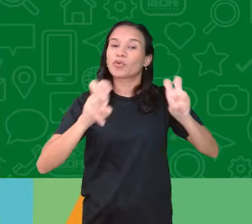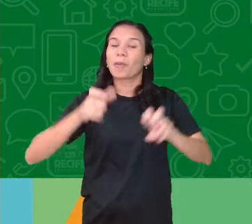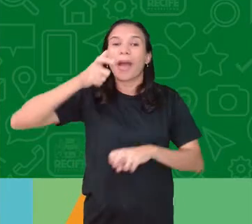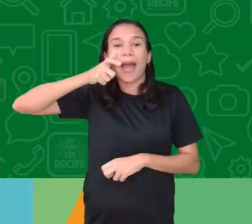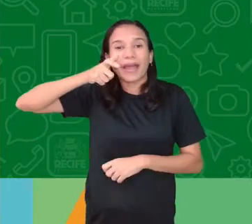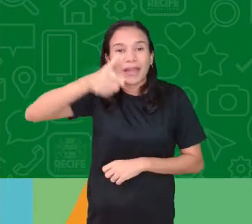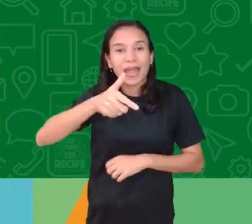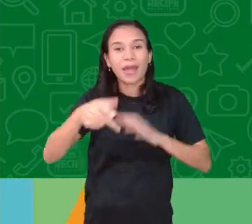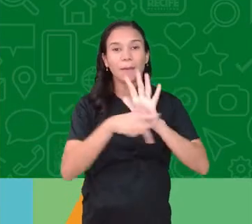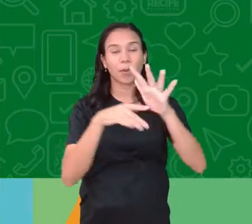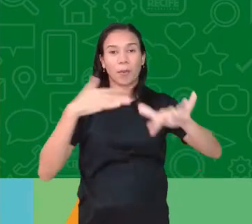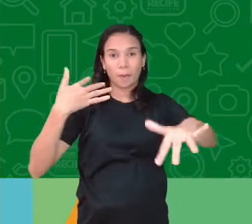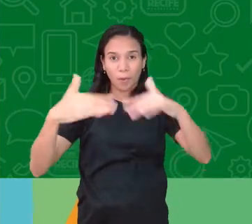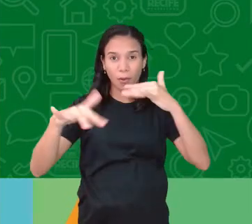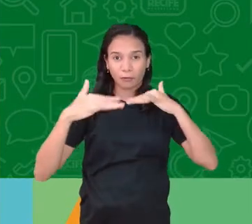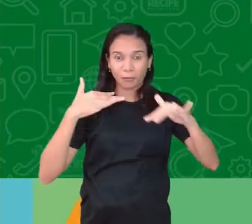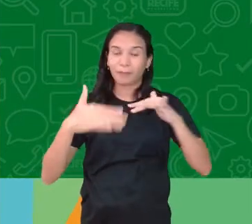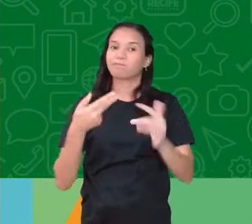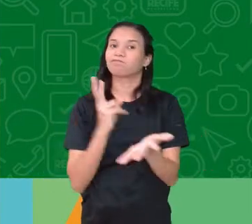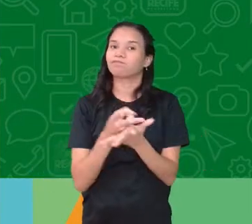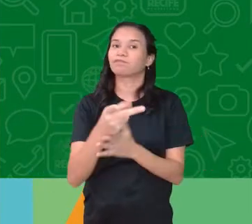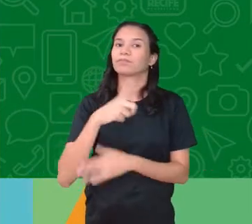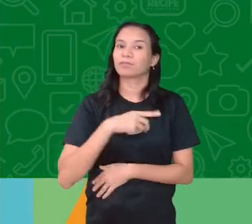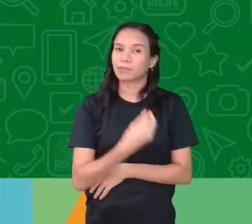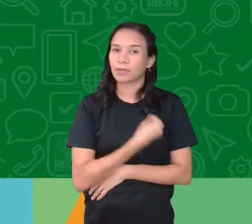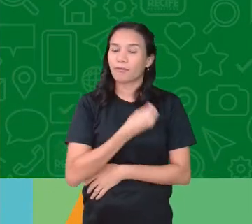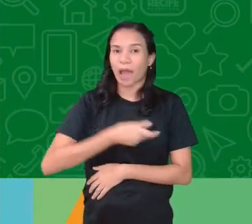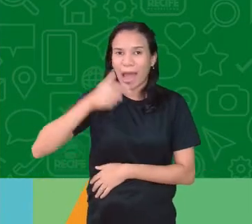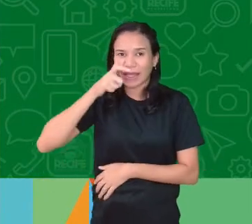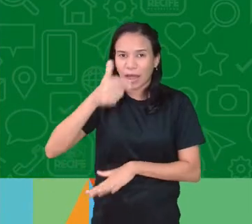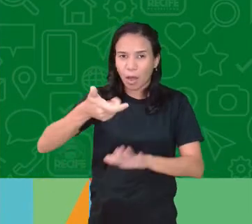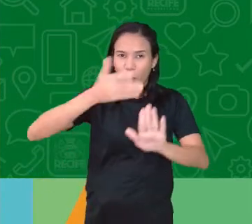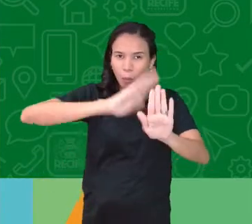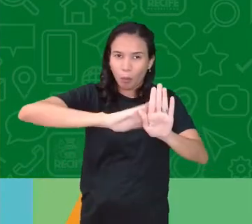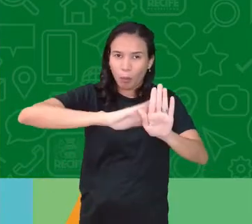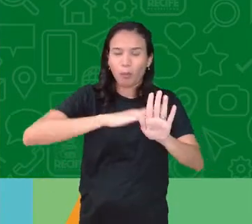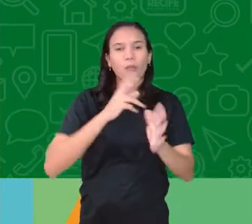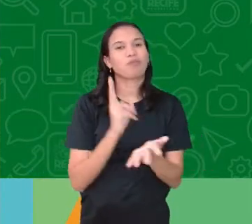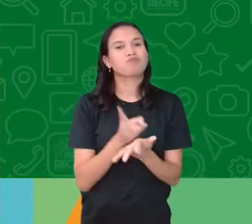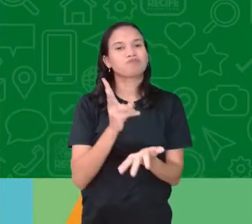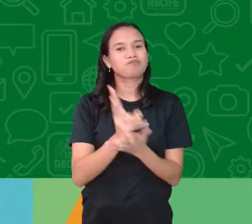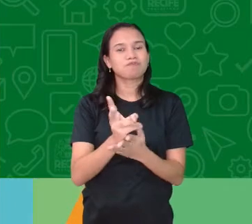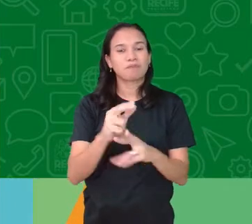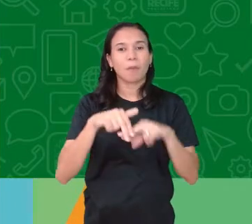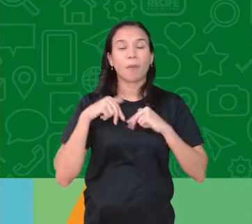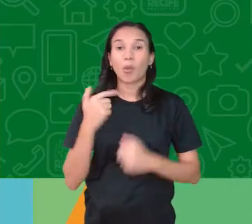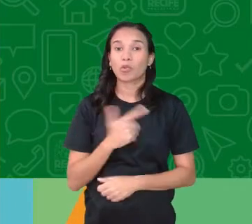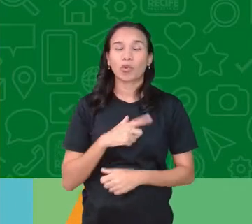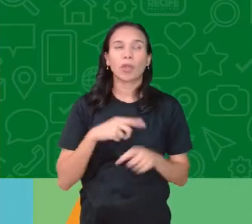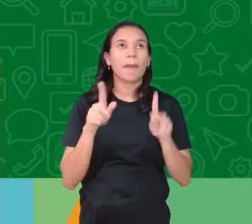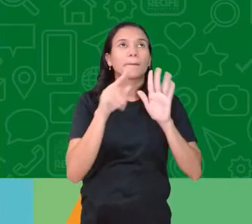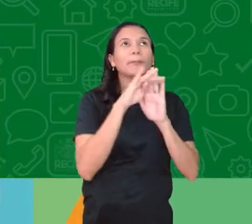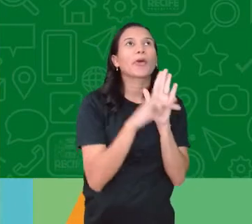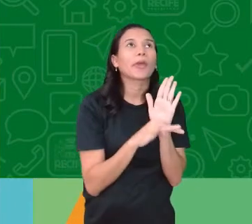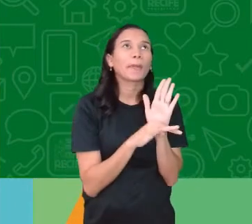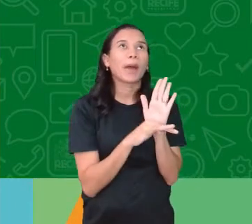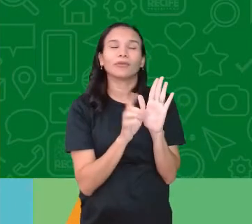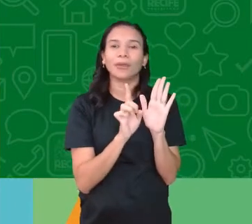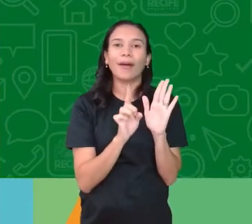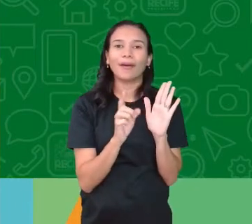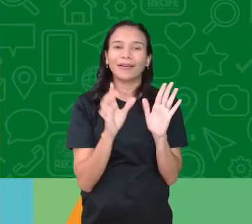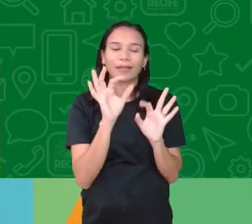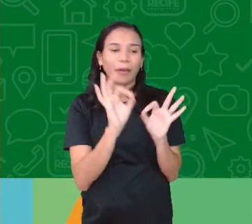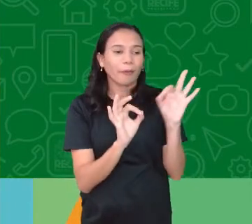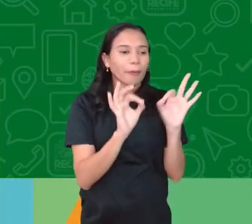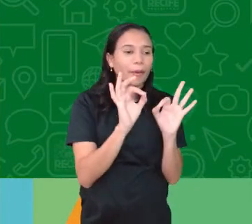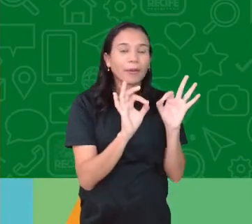dos movimentos, né? Sempre existe uma intenção no movimento, mesmo que ele não seja programado. Às vezes é programado